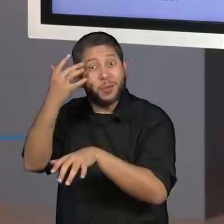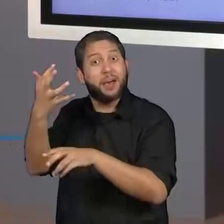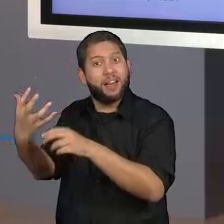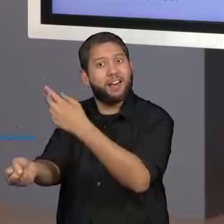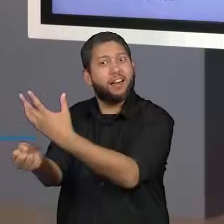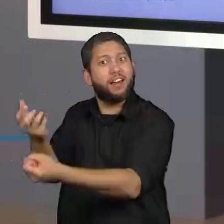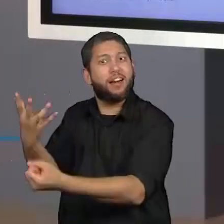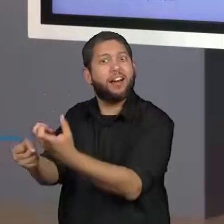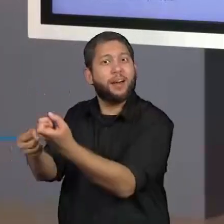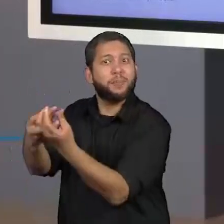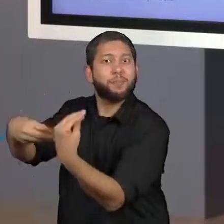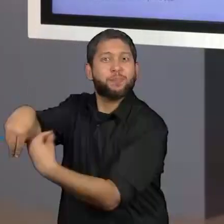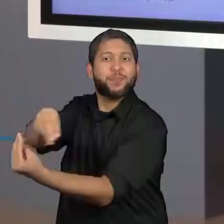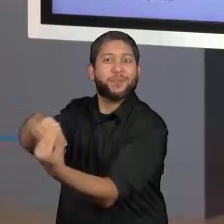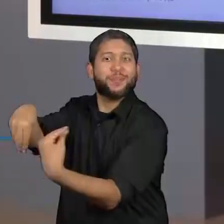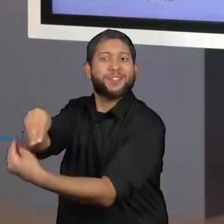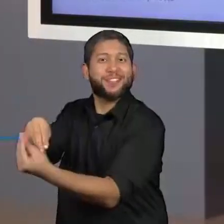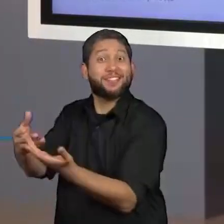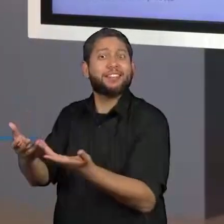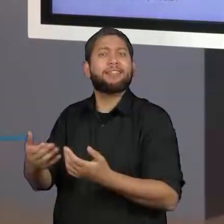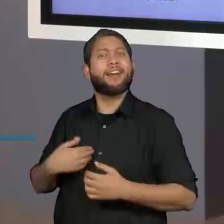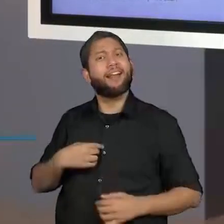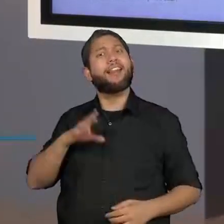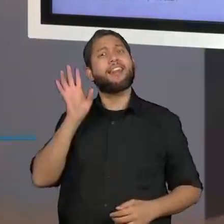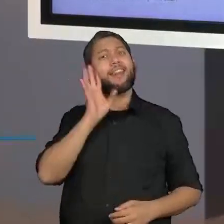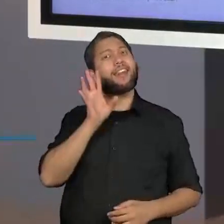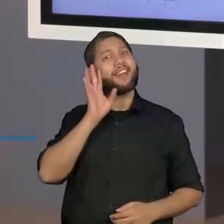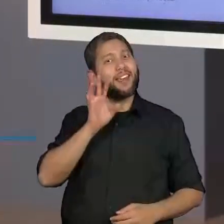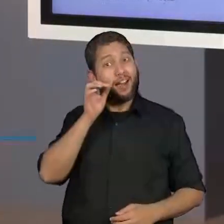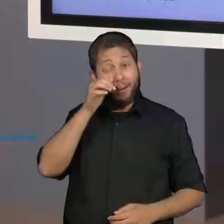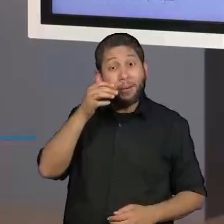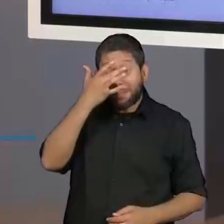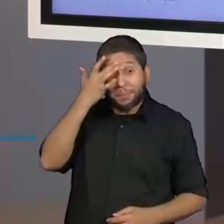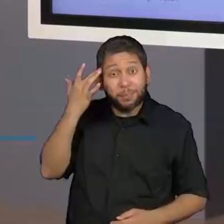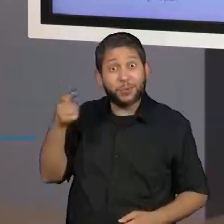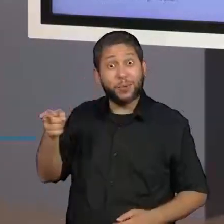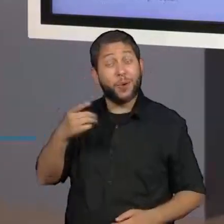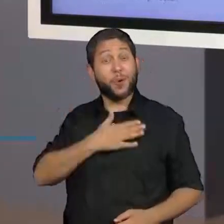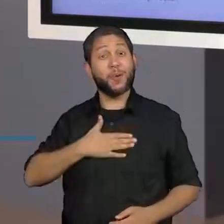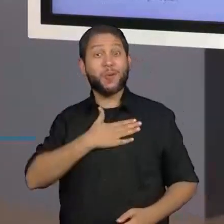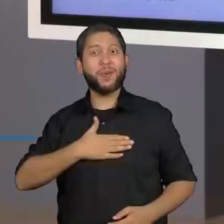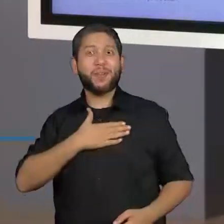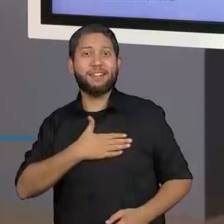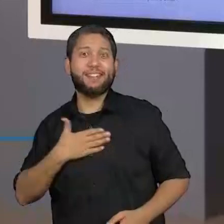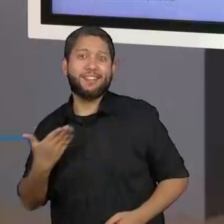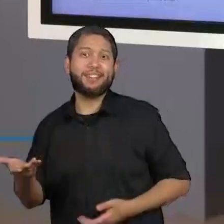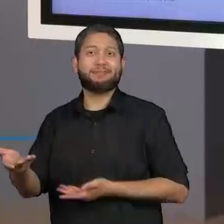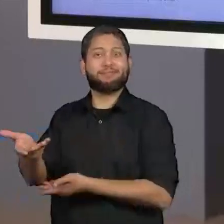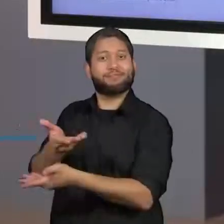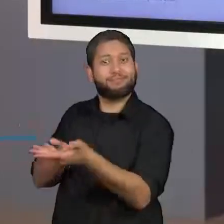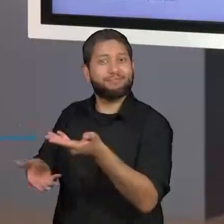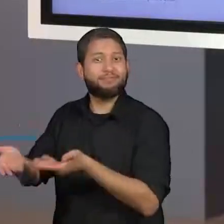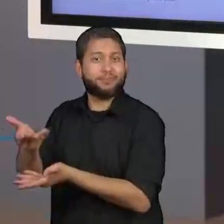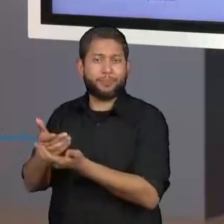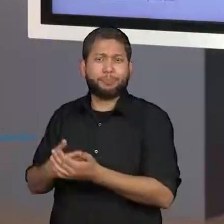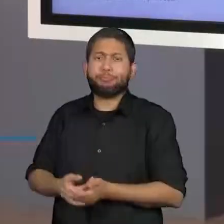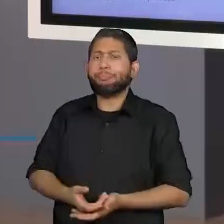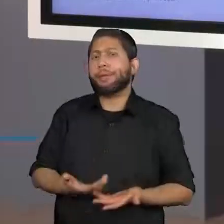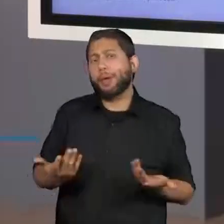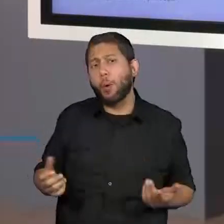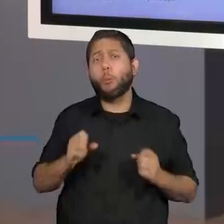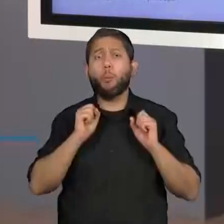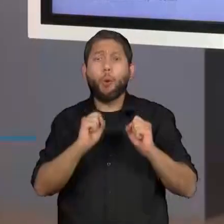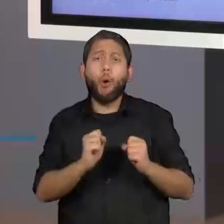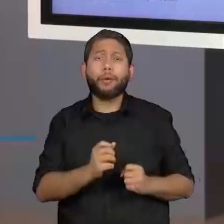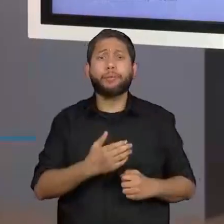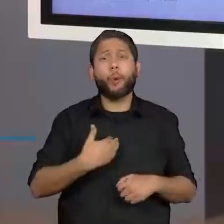cultura é espalhada nesse novo ambiente que você está morando e aí se torna também parte da cultura desse novo